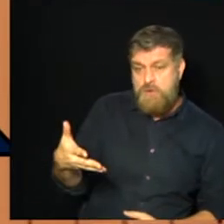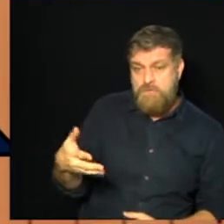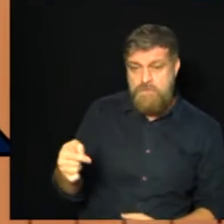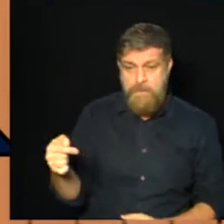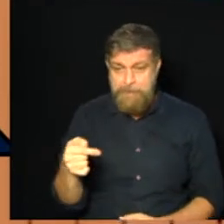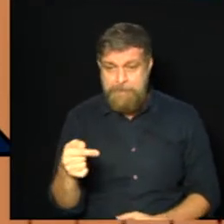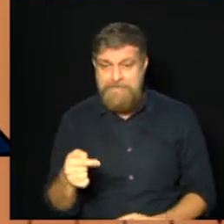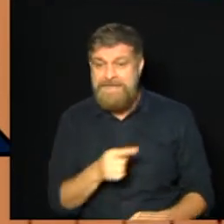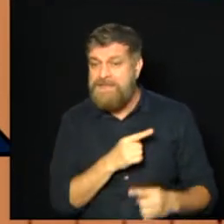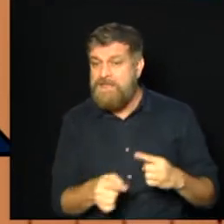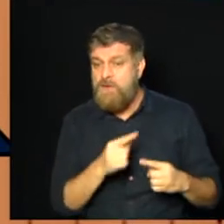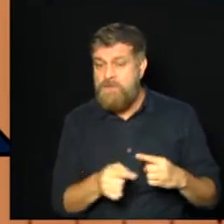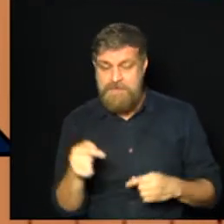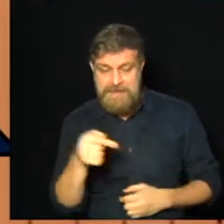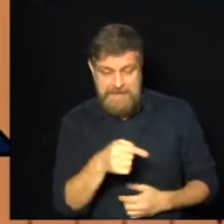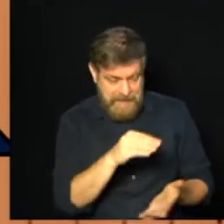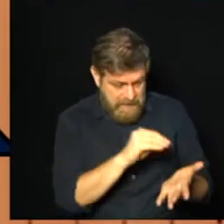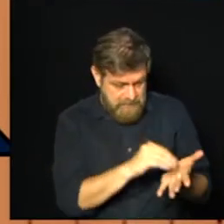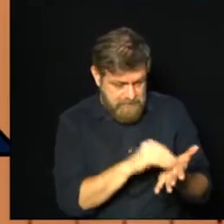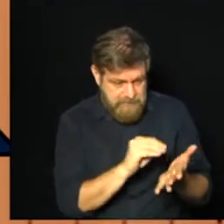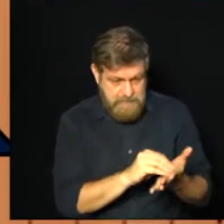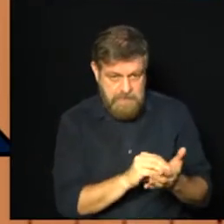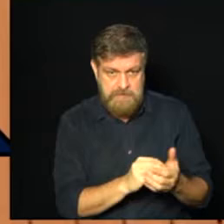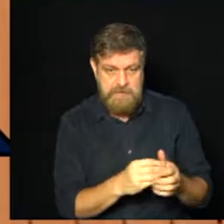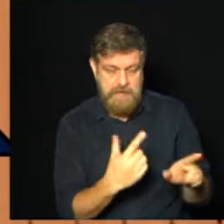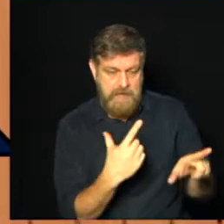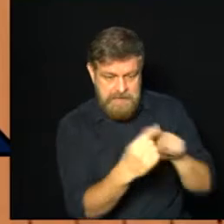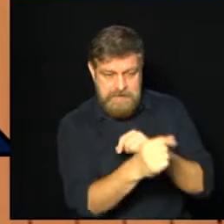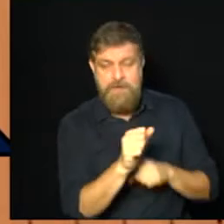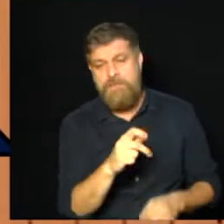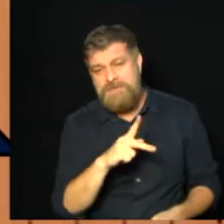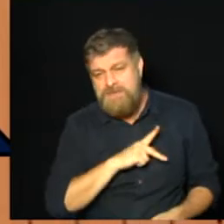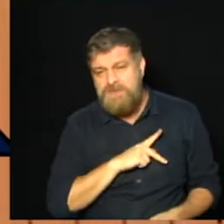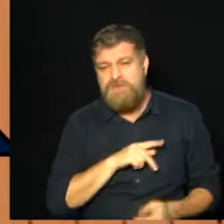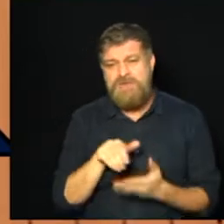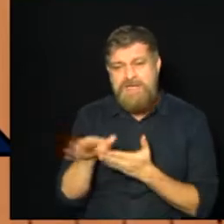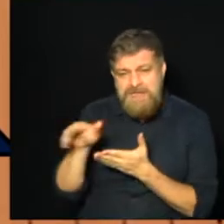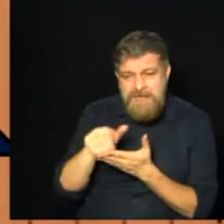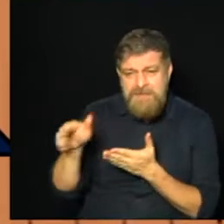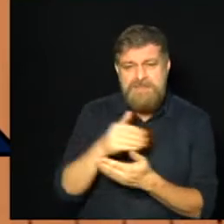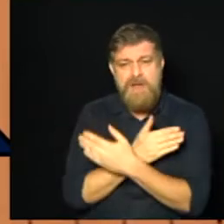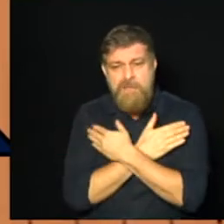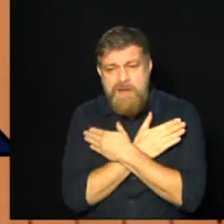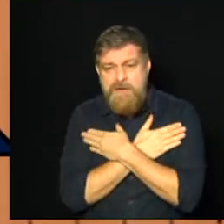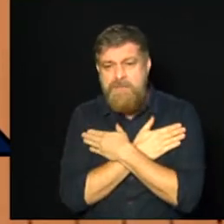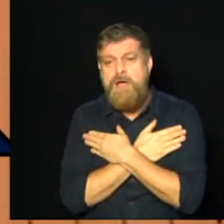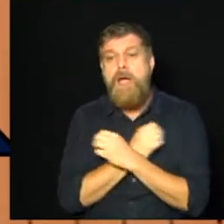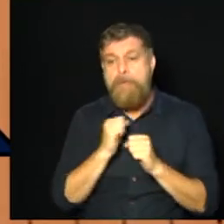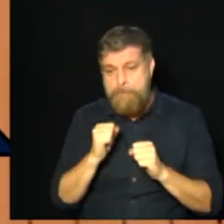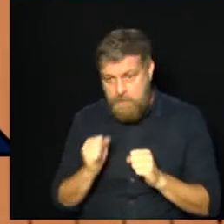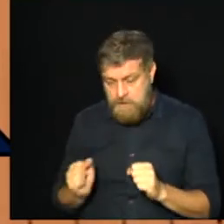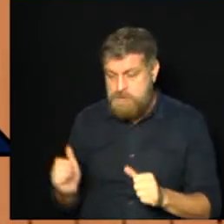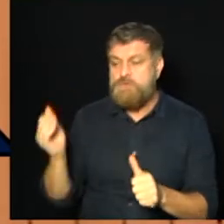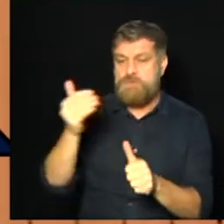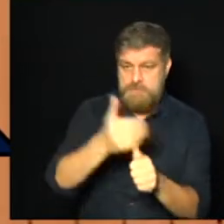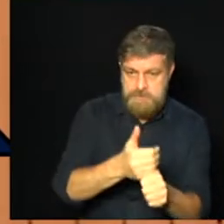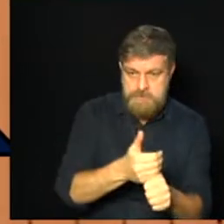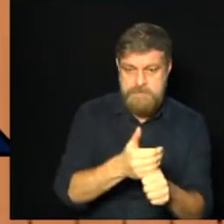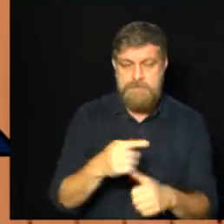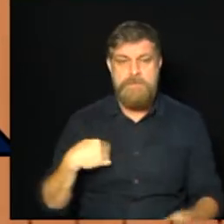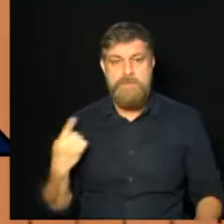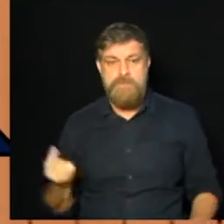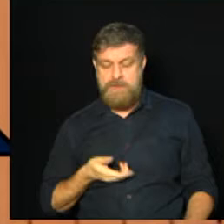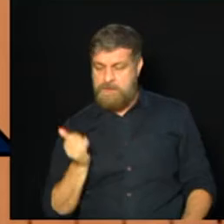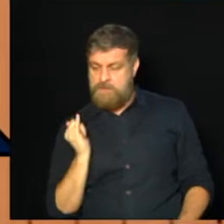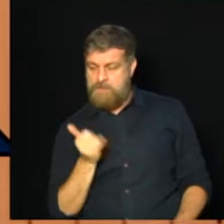ela não impede a reposição de vacâncias, aposentadorias, demissões, enfim, previstas. Então, assim, nós estamos falando